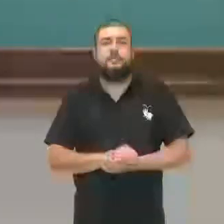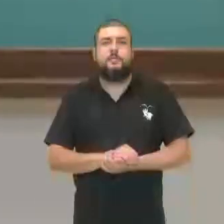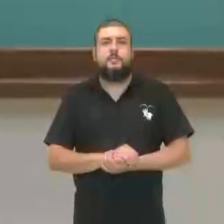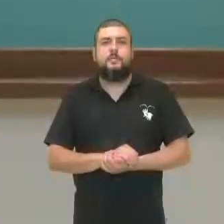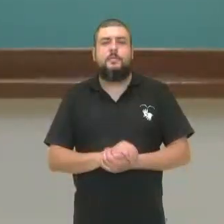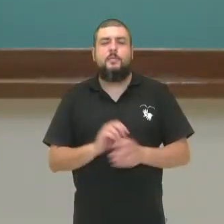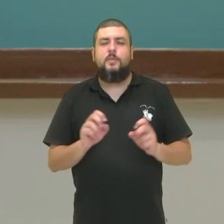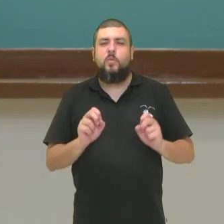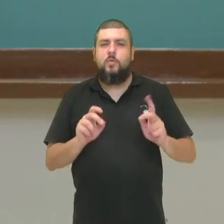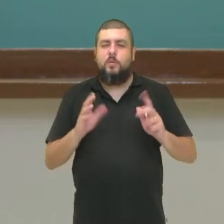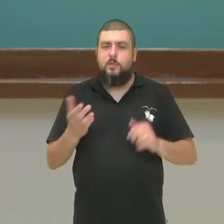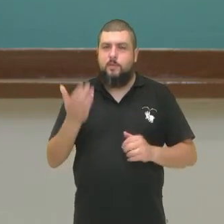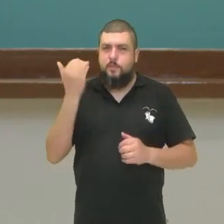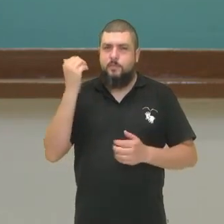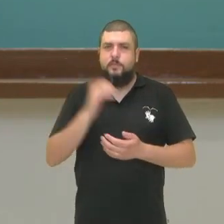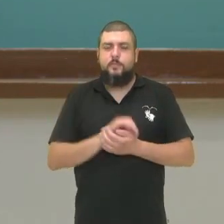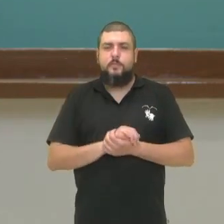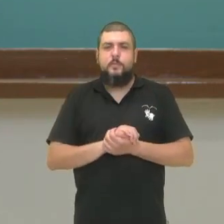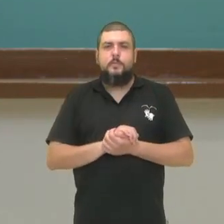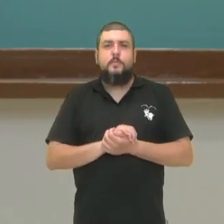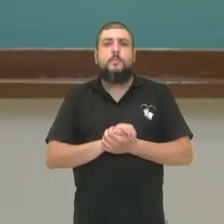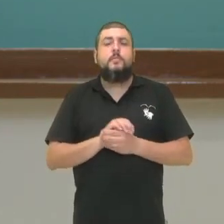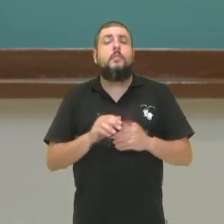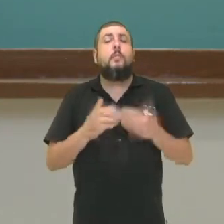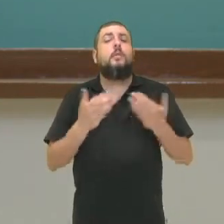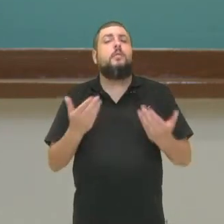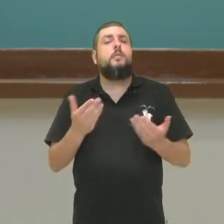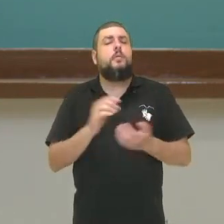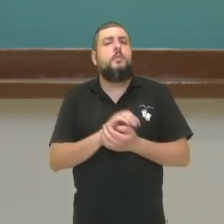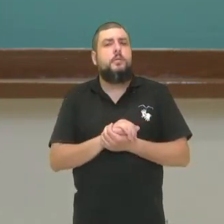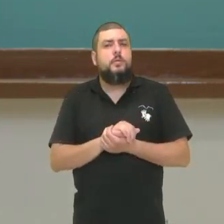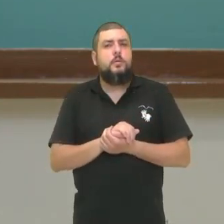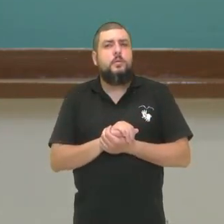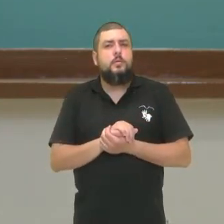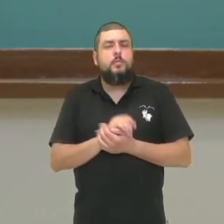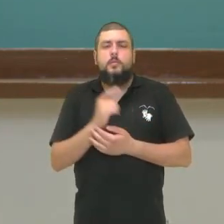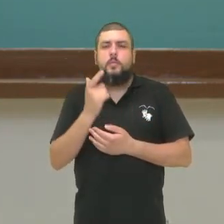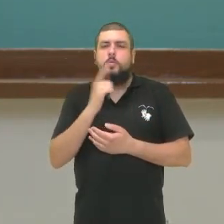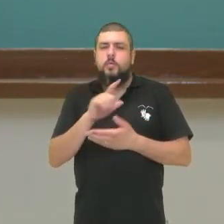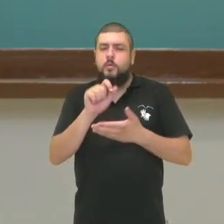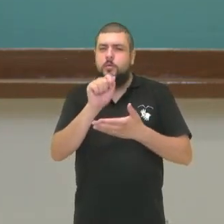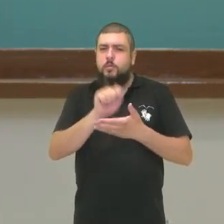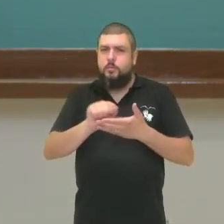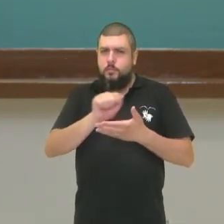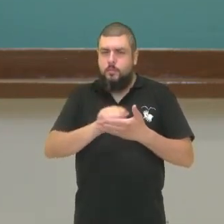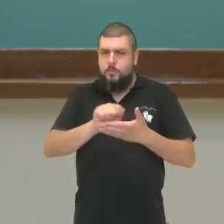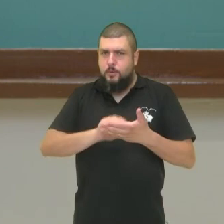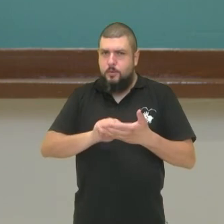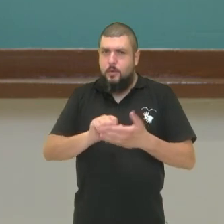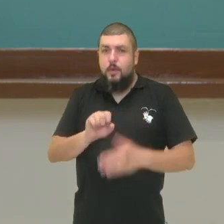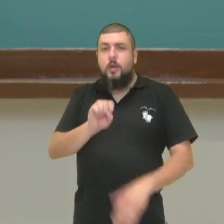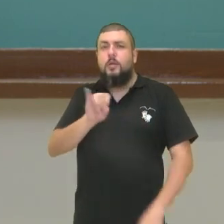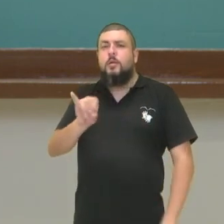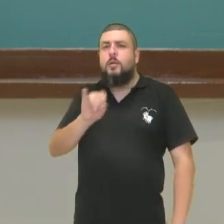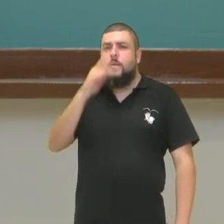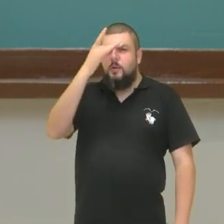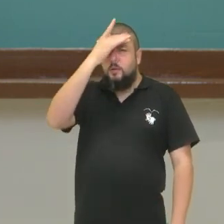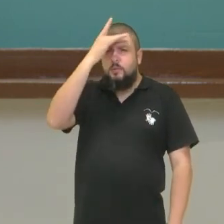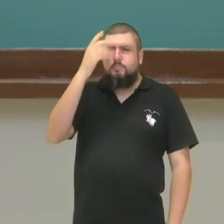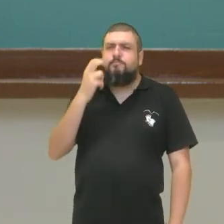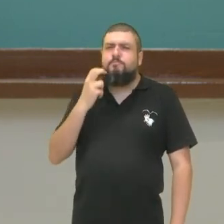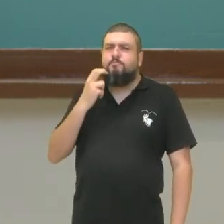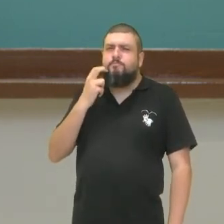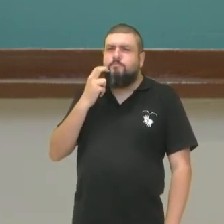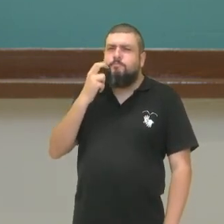Vamos lá então, pessoal, voltamos. E aí? Você conseguiu colocar no seu caderno se é possível uma pessoa tímida? Será